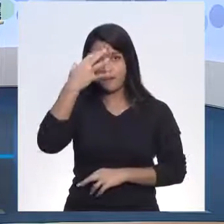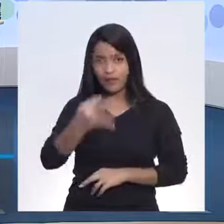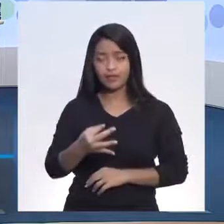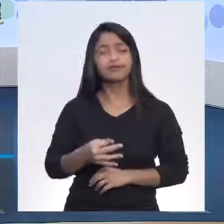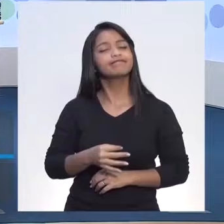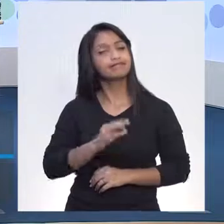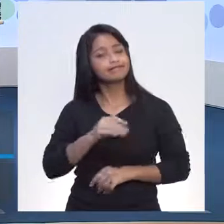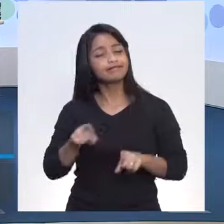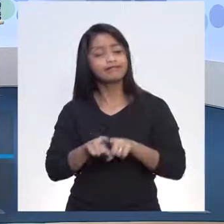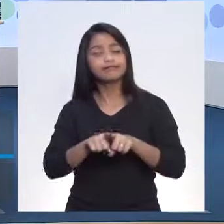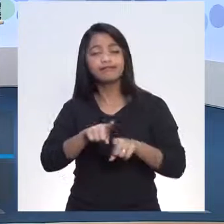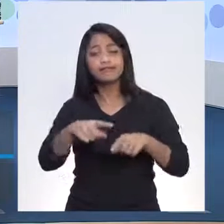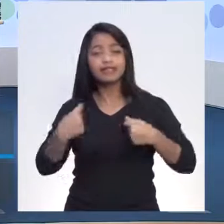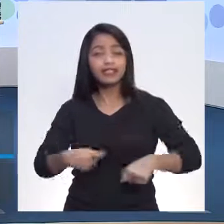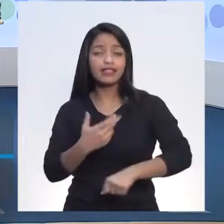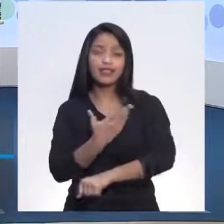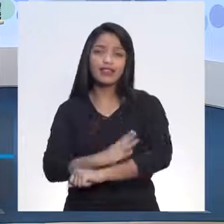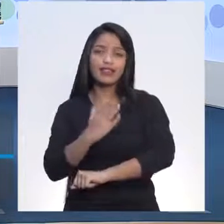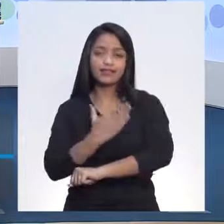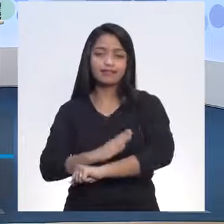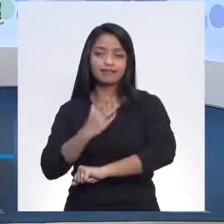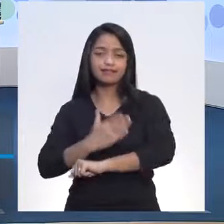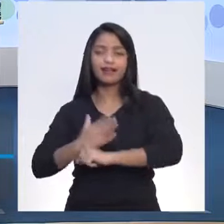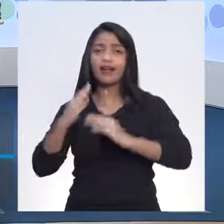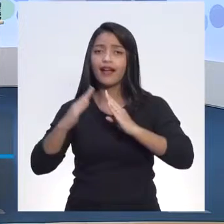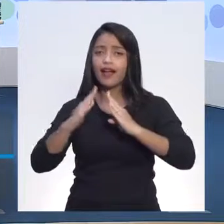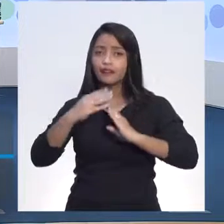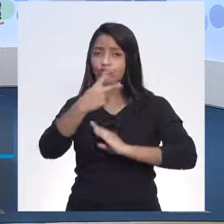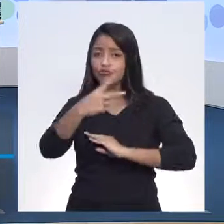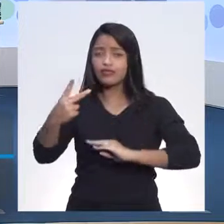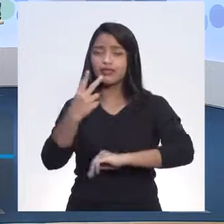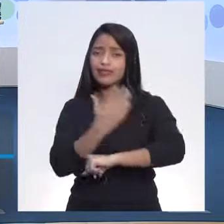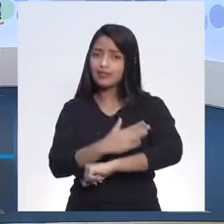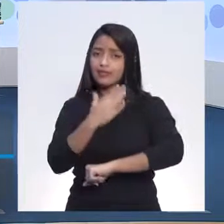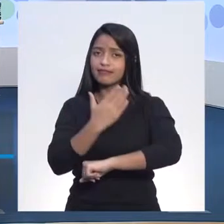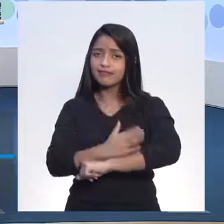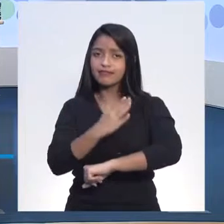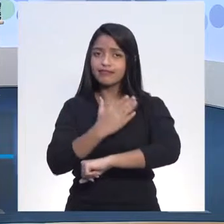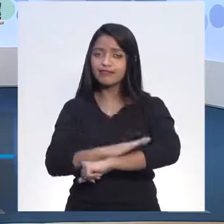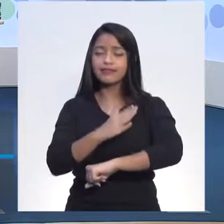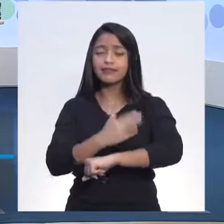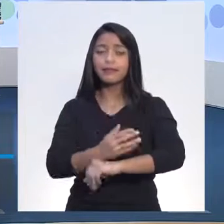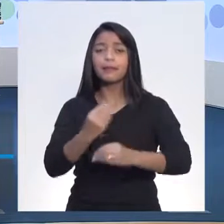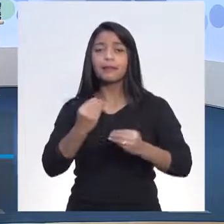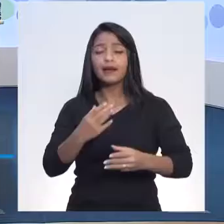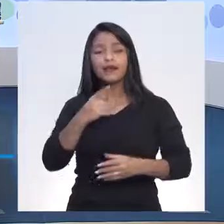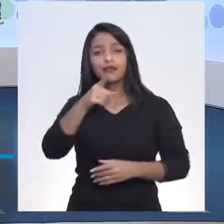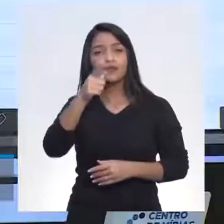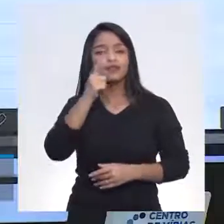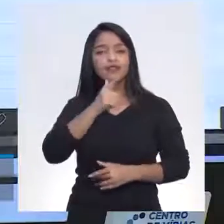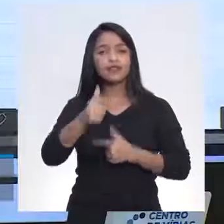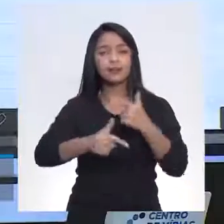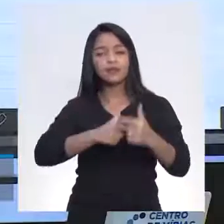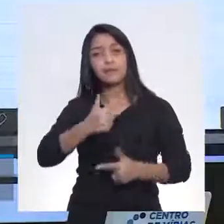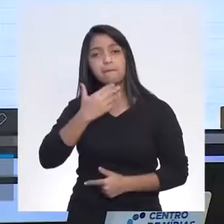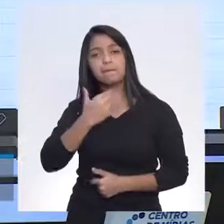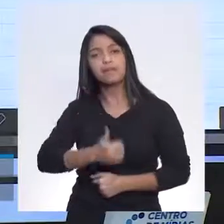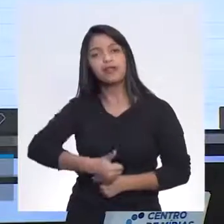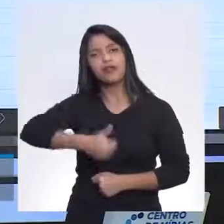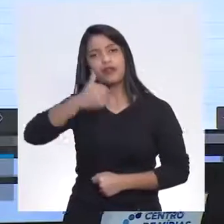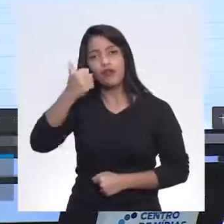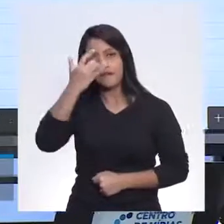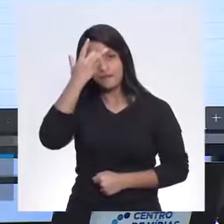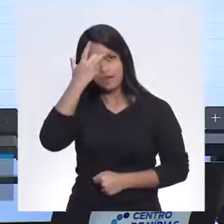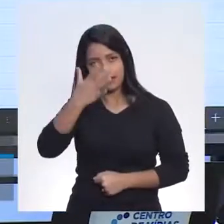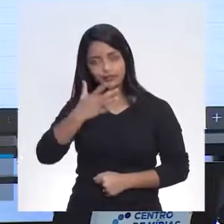mais exercícios em casa, tentar fazer mais operações que facilitem o trabalho de vocês. Então, nessa operação, nesse contexto aí que vocês